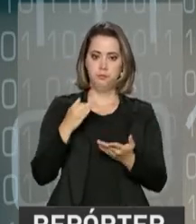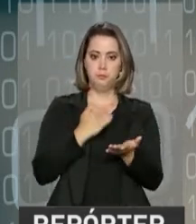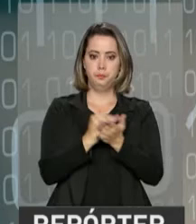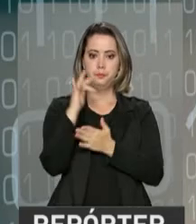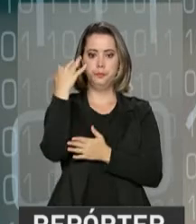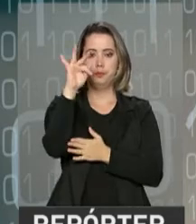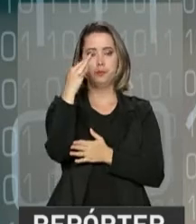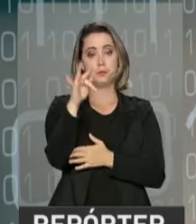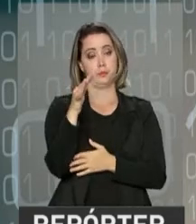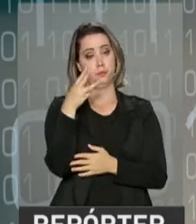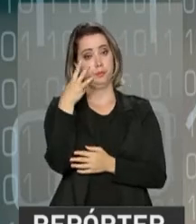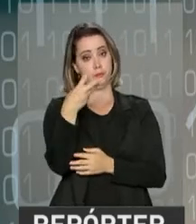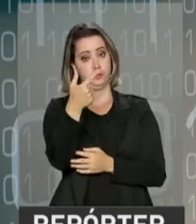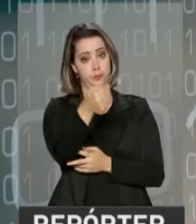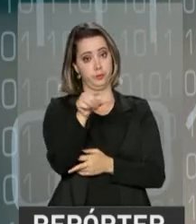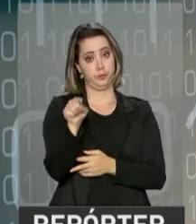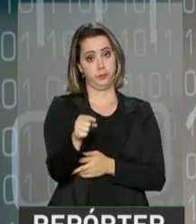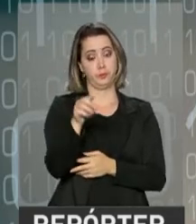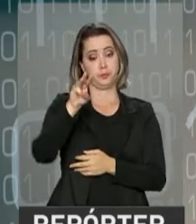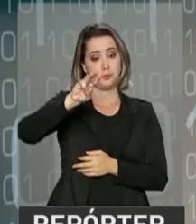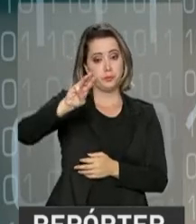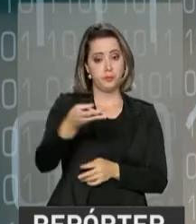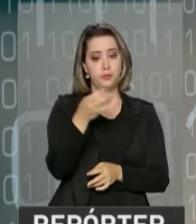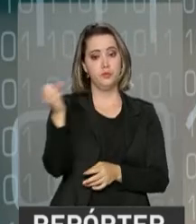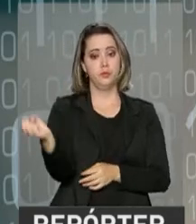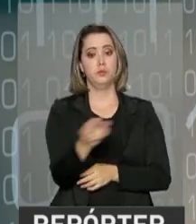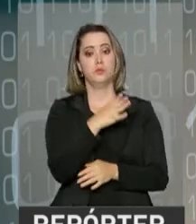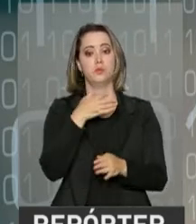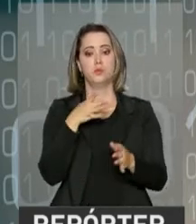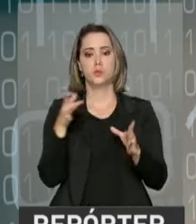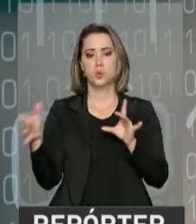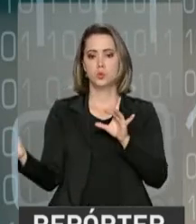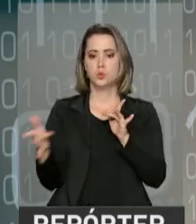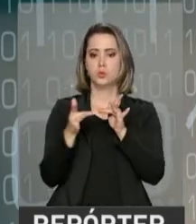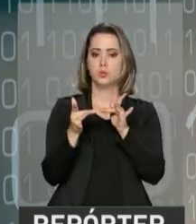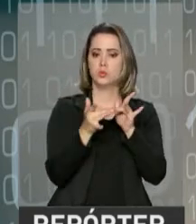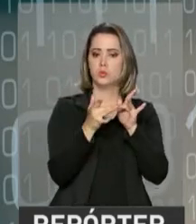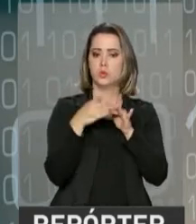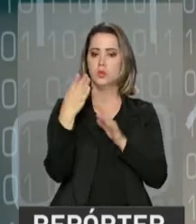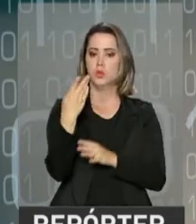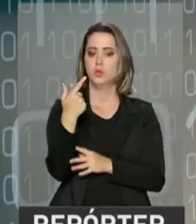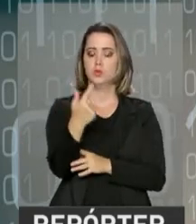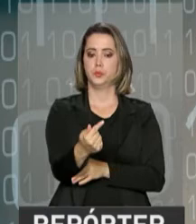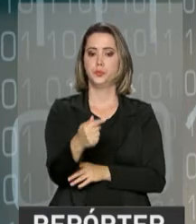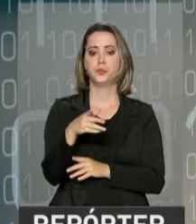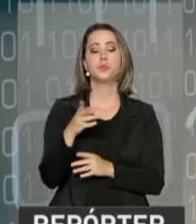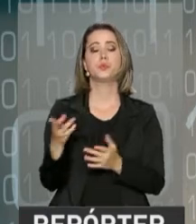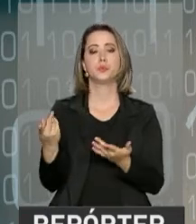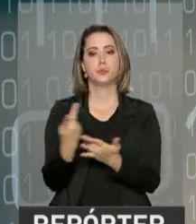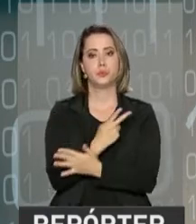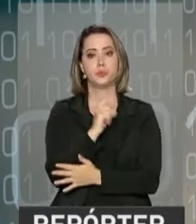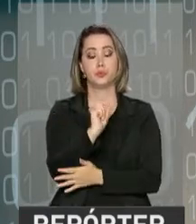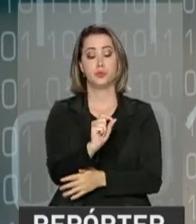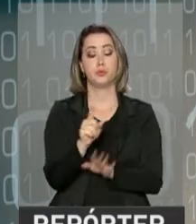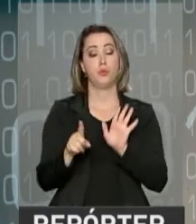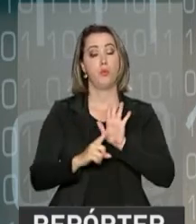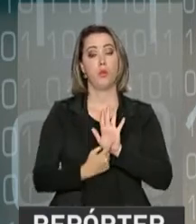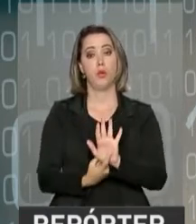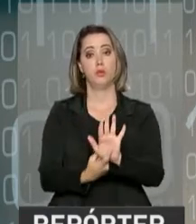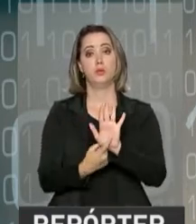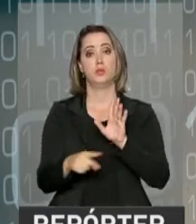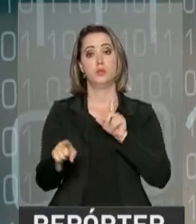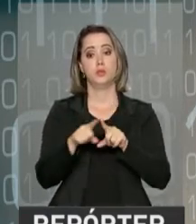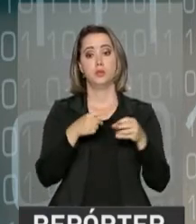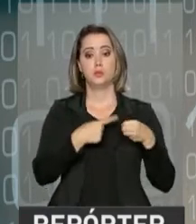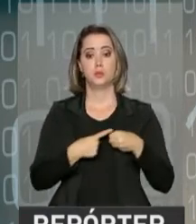cerca de 37 milhões de novas conexões 4g foram ativadas os dados também revelam que o número de